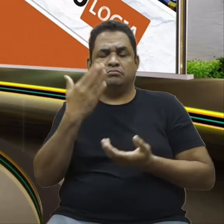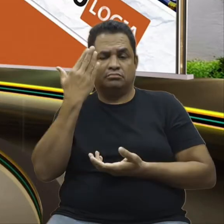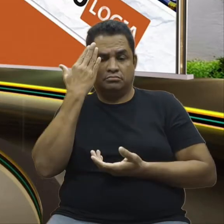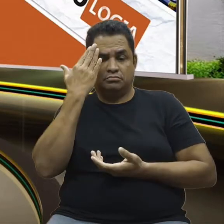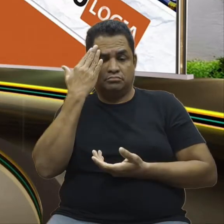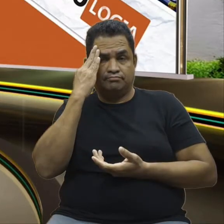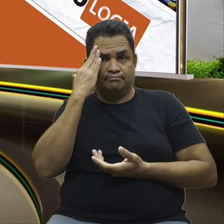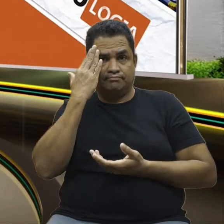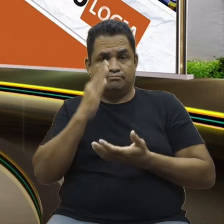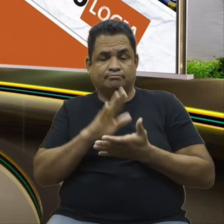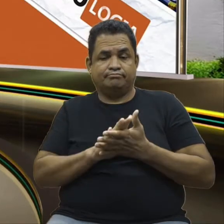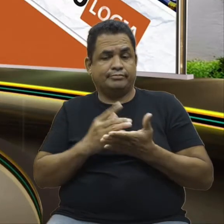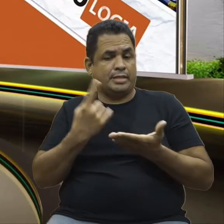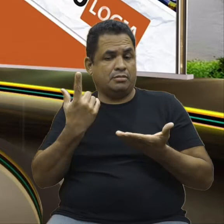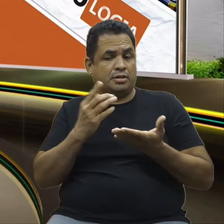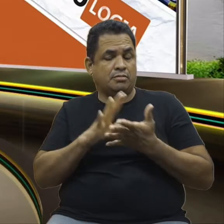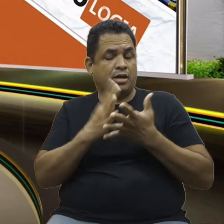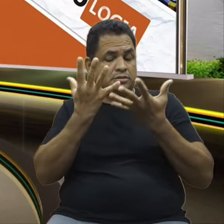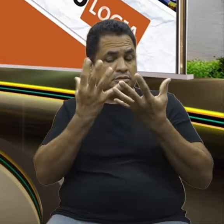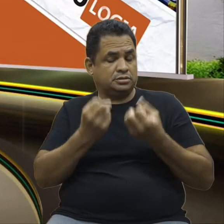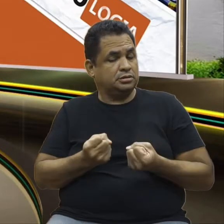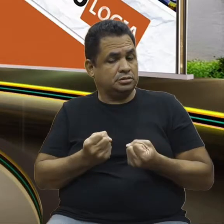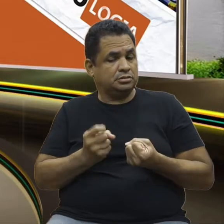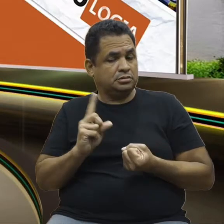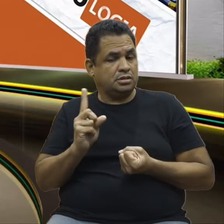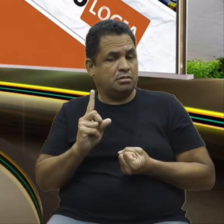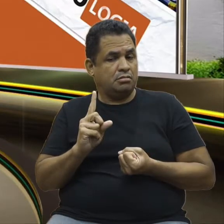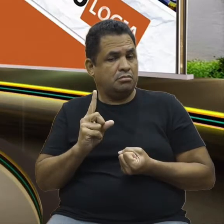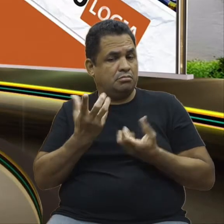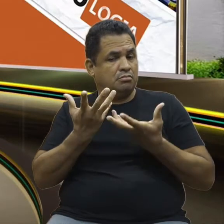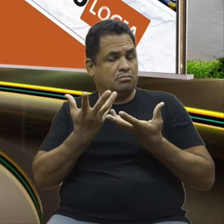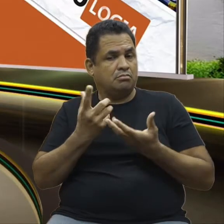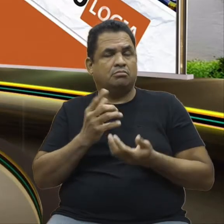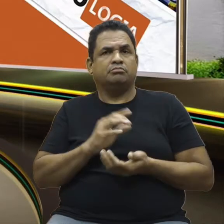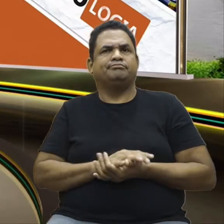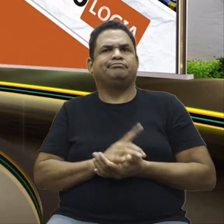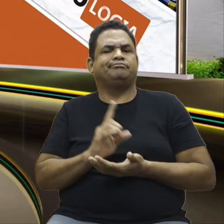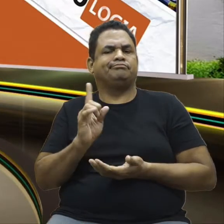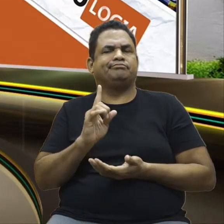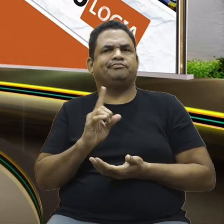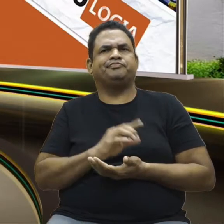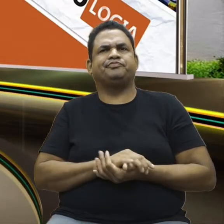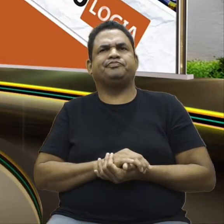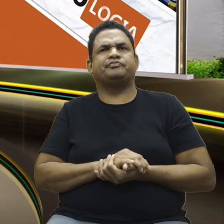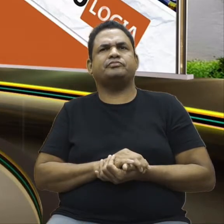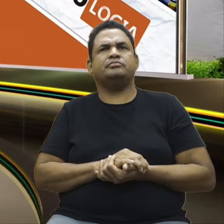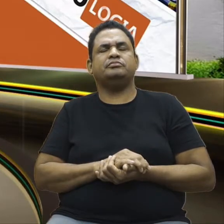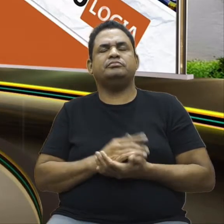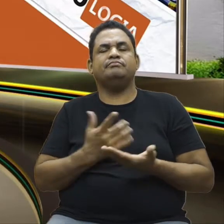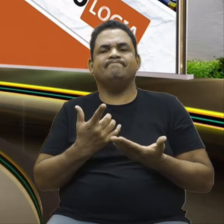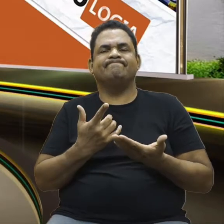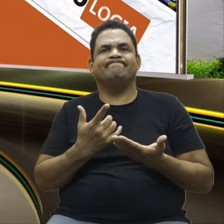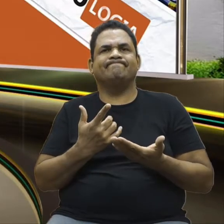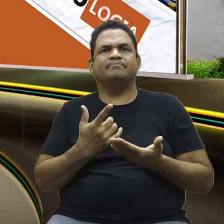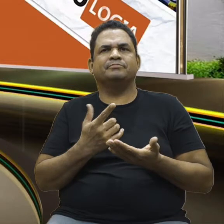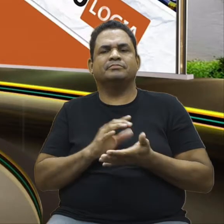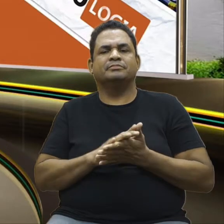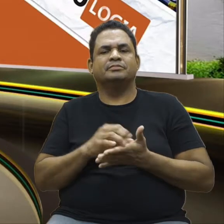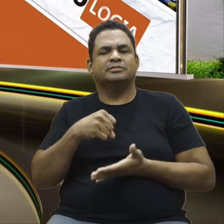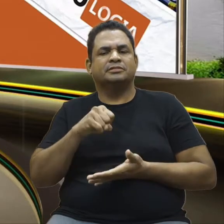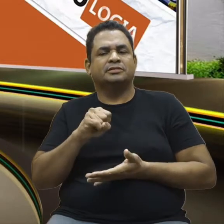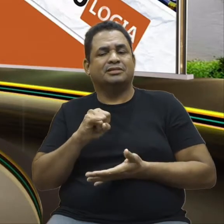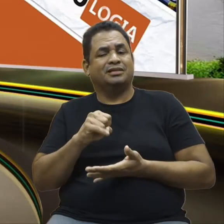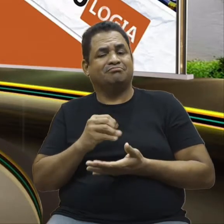tá, gente? Eu concordo que tem que ter 500 e lá vai deputados lá. Sinceramente, eu não sei se é muito,